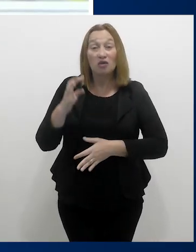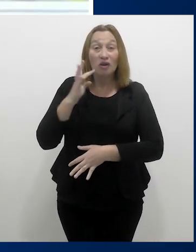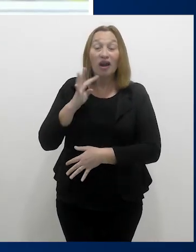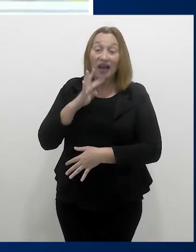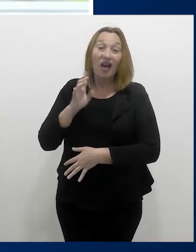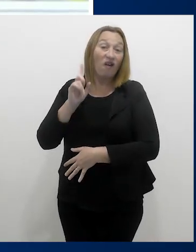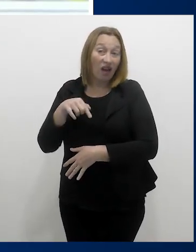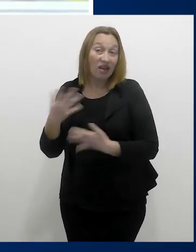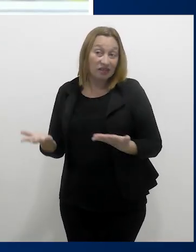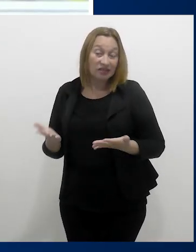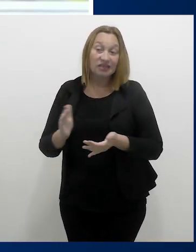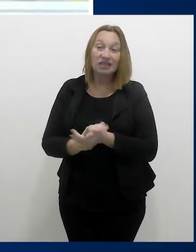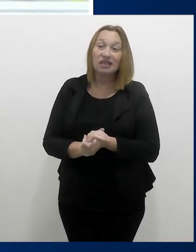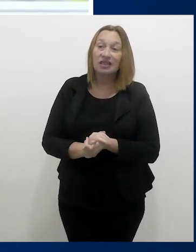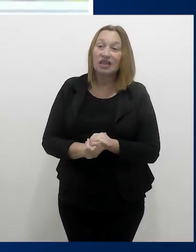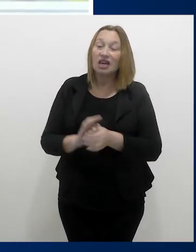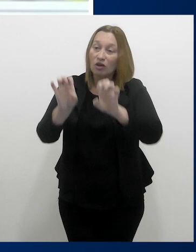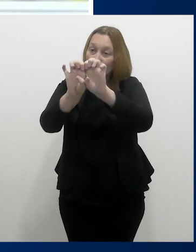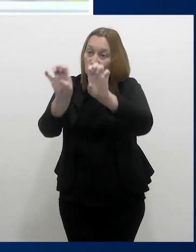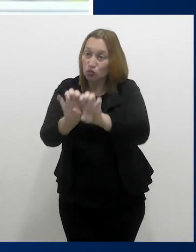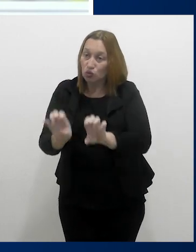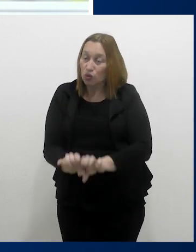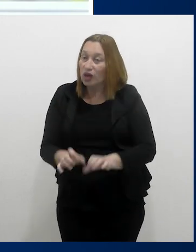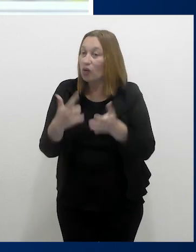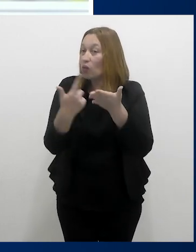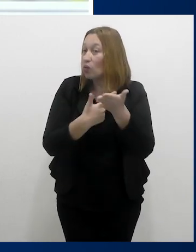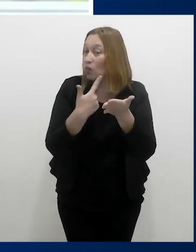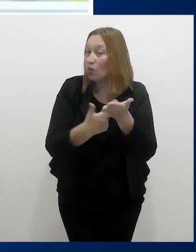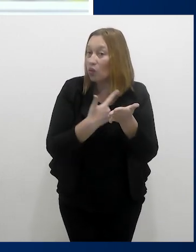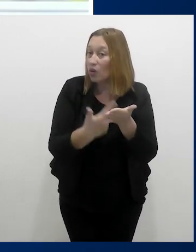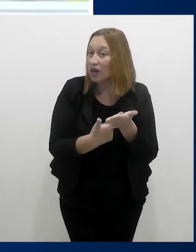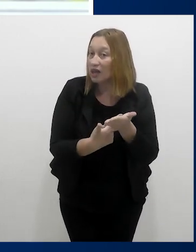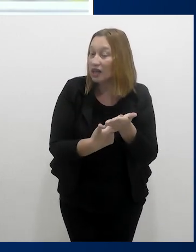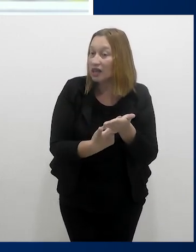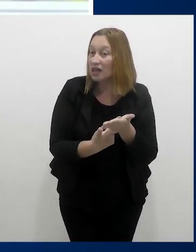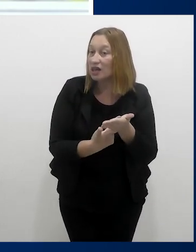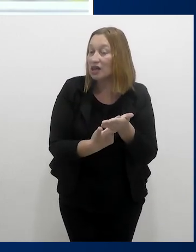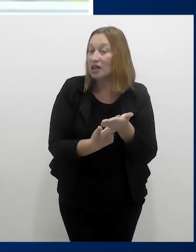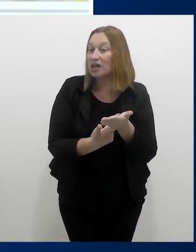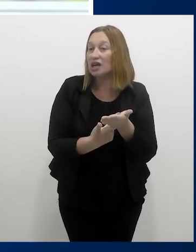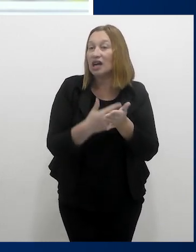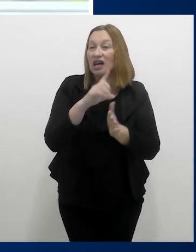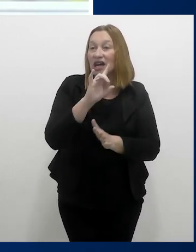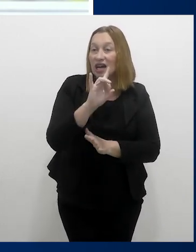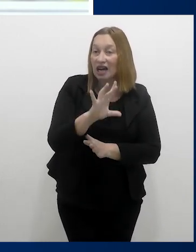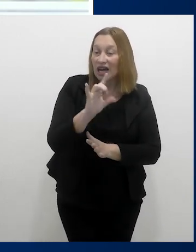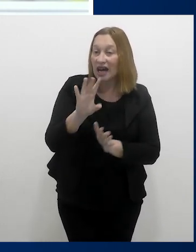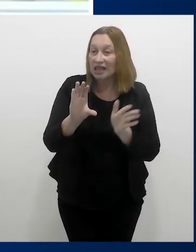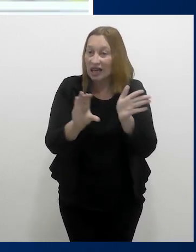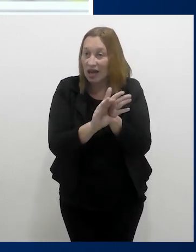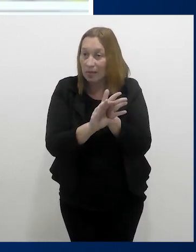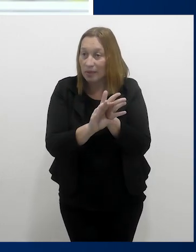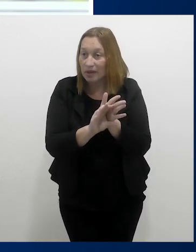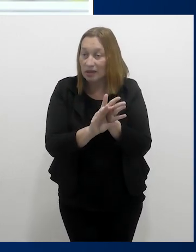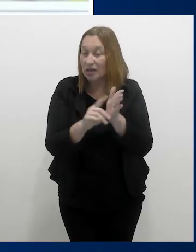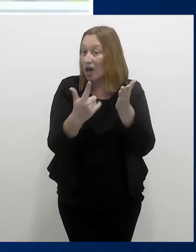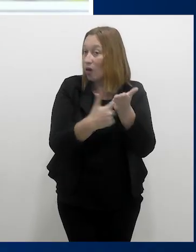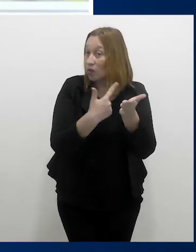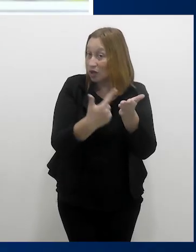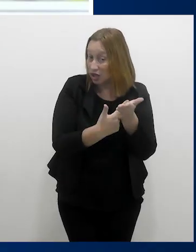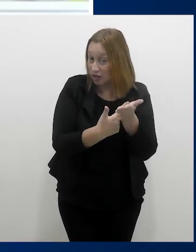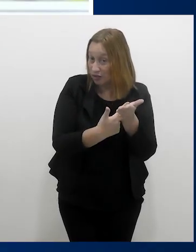E o que é bacana é isso. O que eu estruturei o livro de uma maneira aonde cada capítulo é um livro